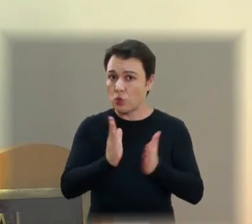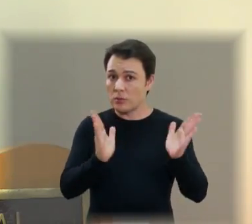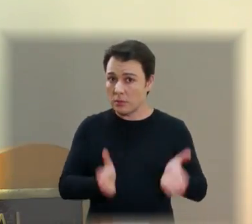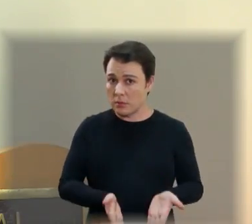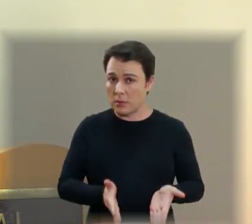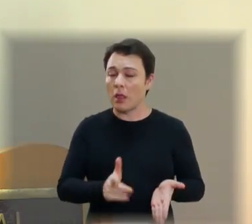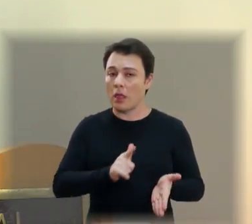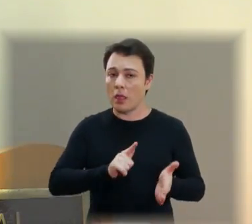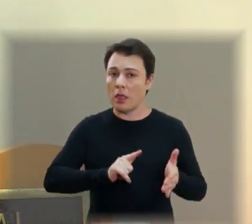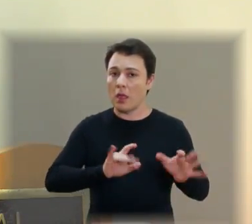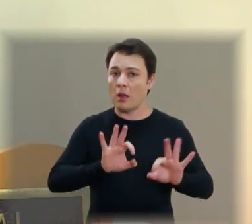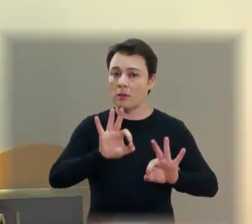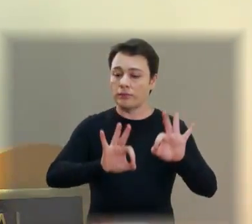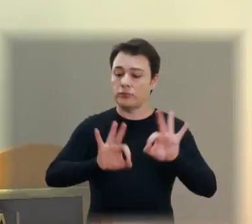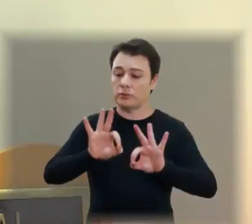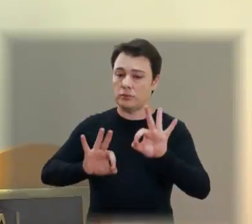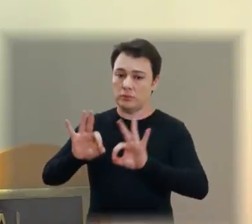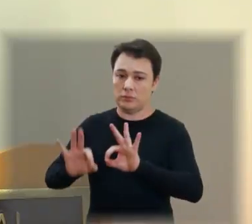projeto.